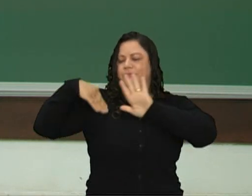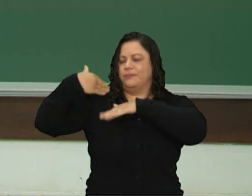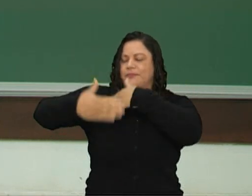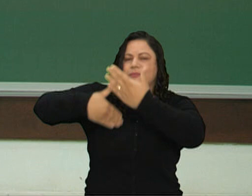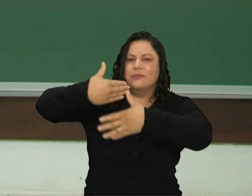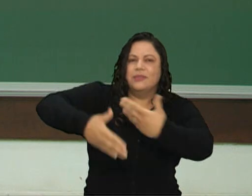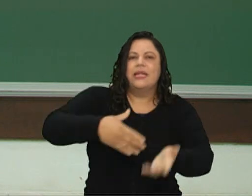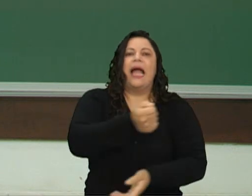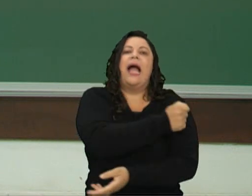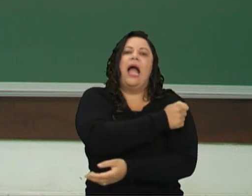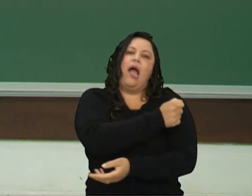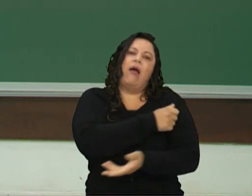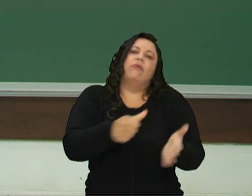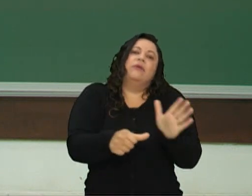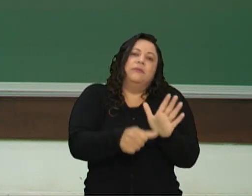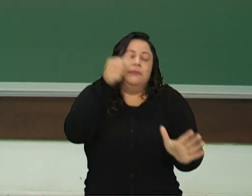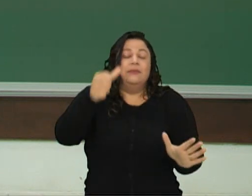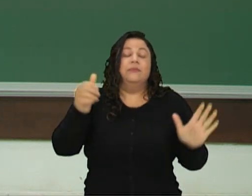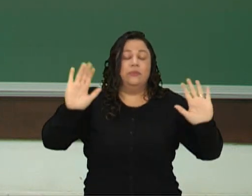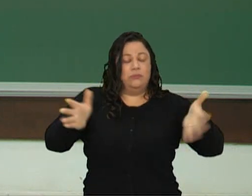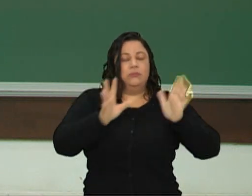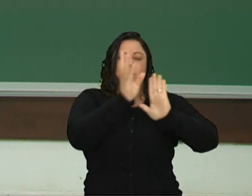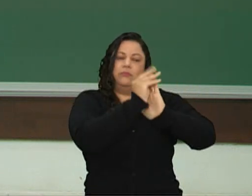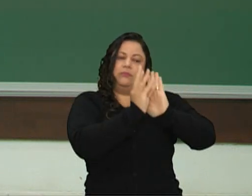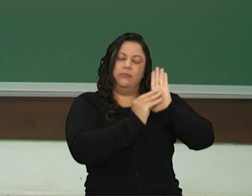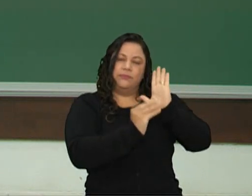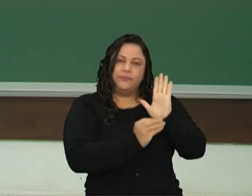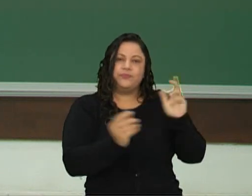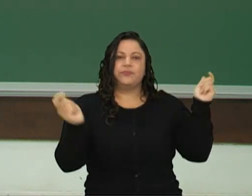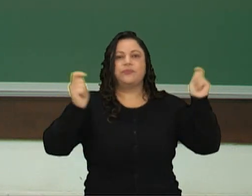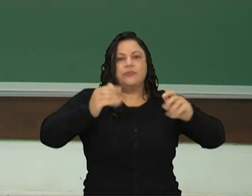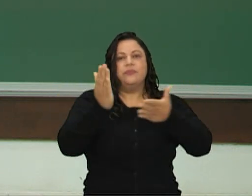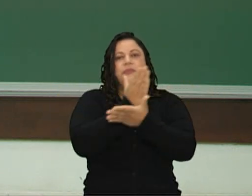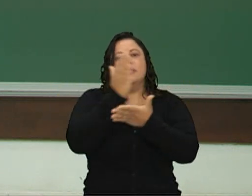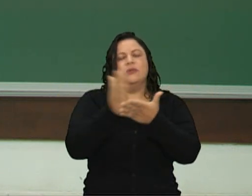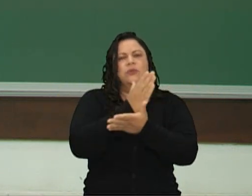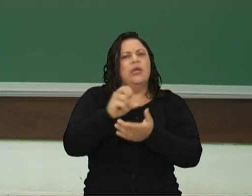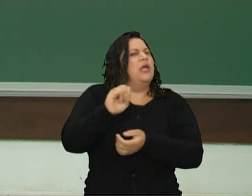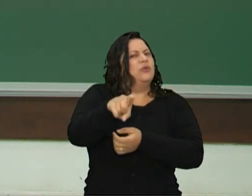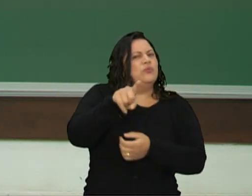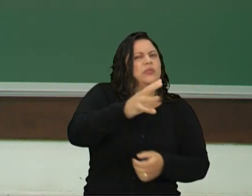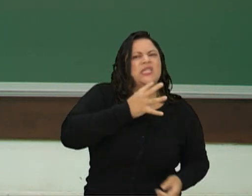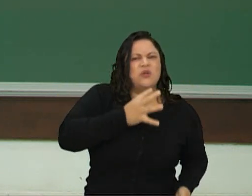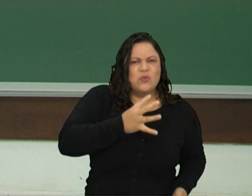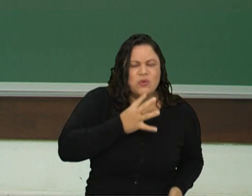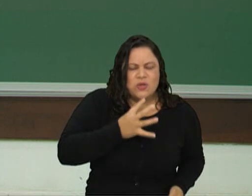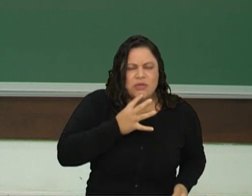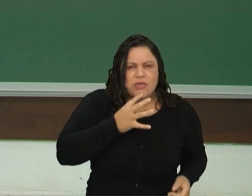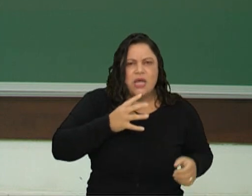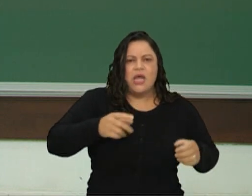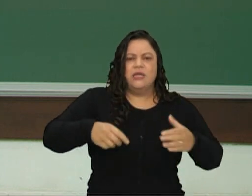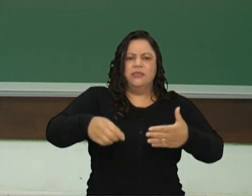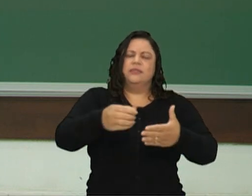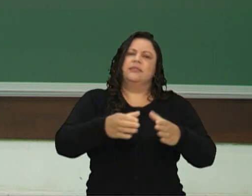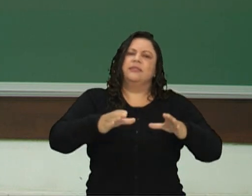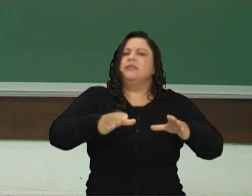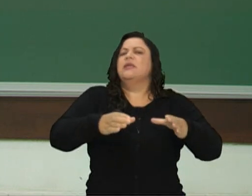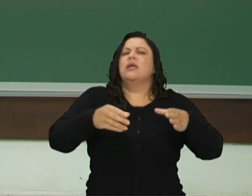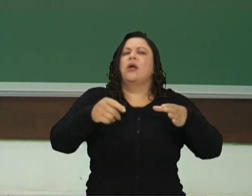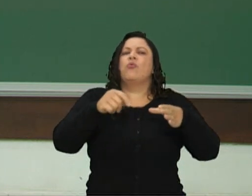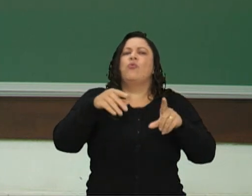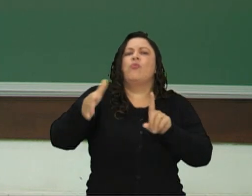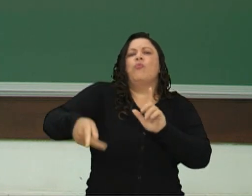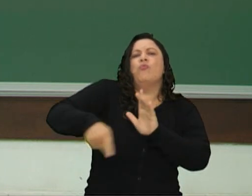primeira delas, você já pode ir anotando no seu caderno se você conhece algum prato típico paranaense e da onde